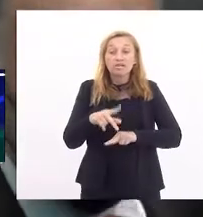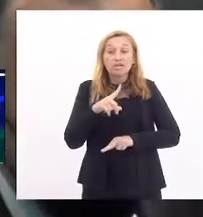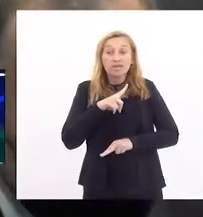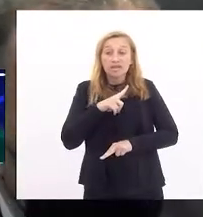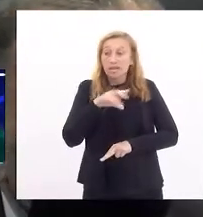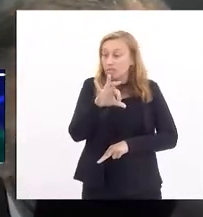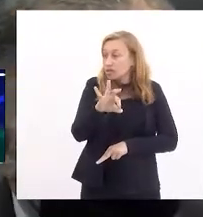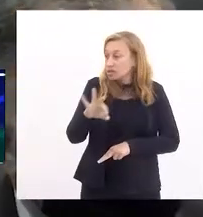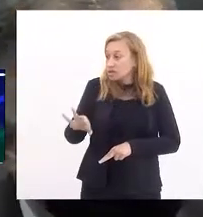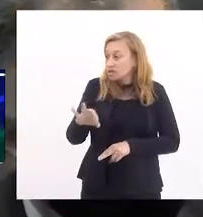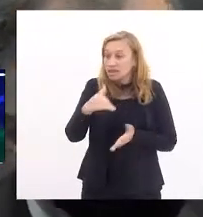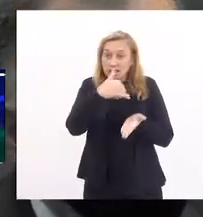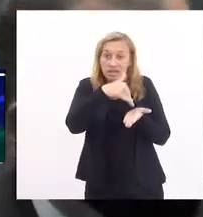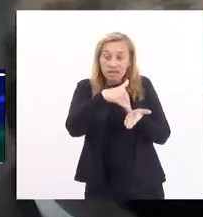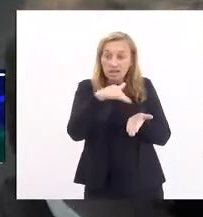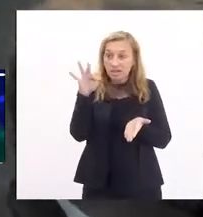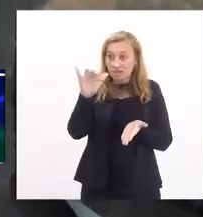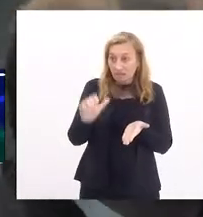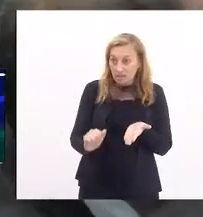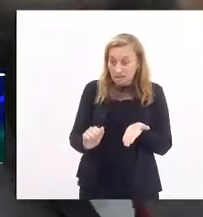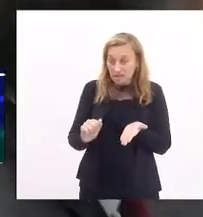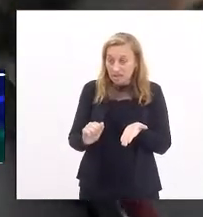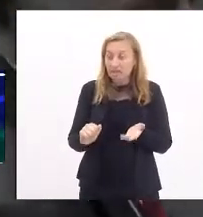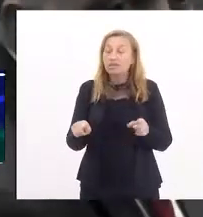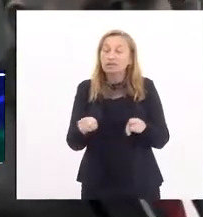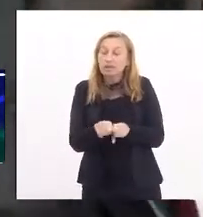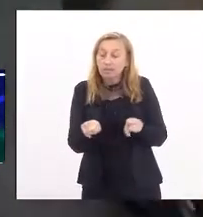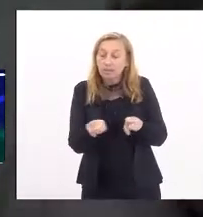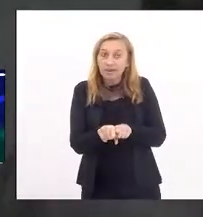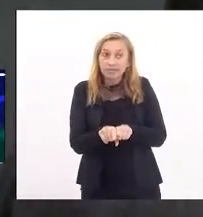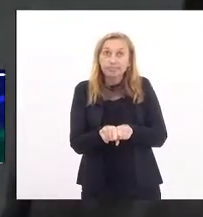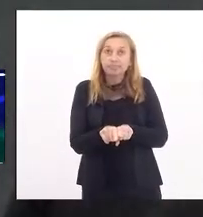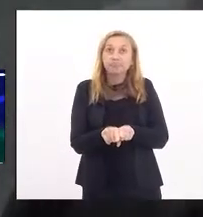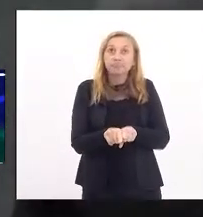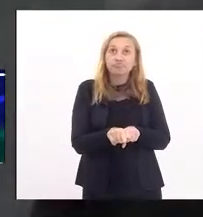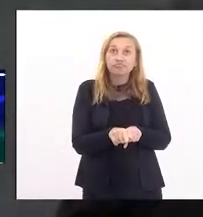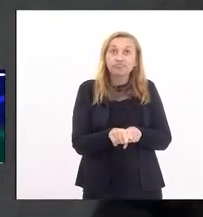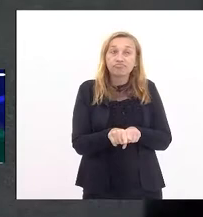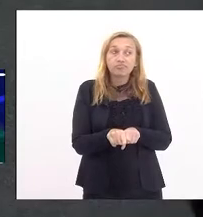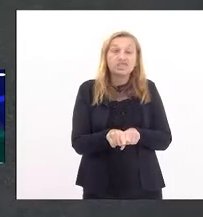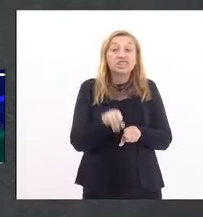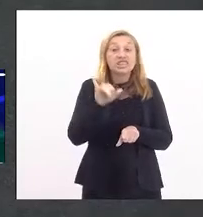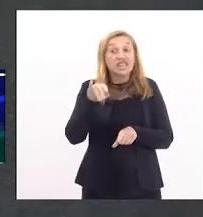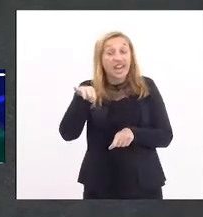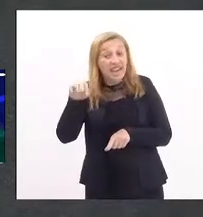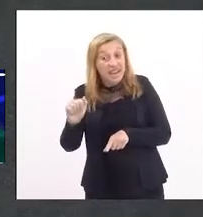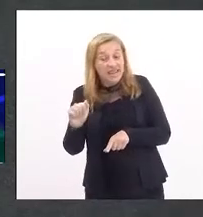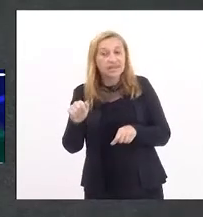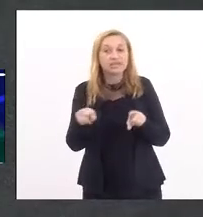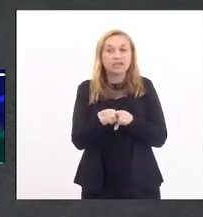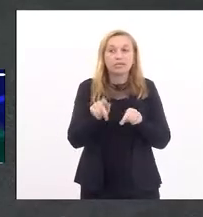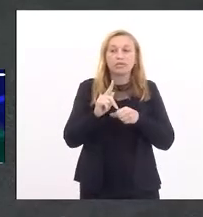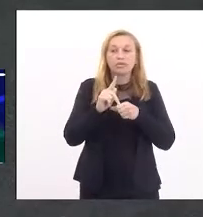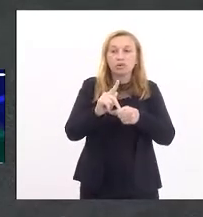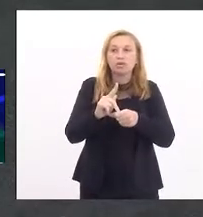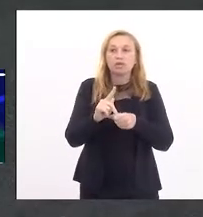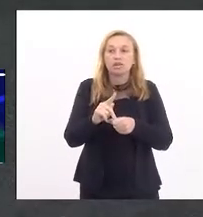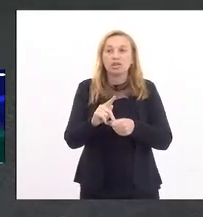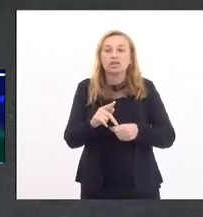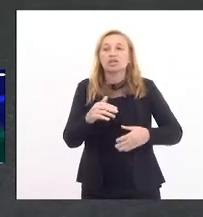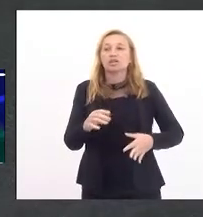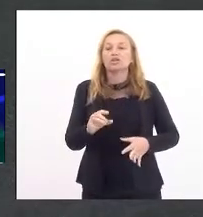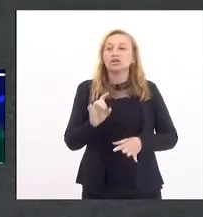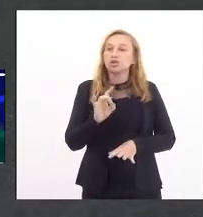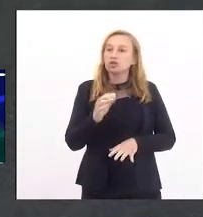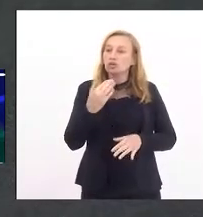percentuais para secretaria de fazenda para secretaria tanto inéia e para Procuradoria Olha só